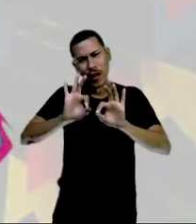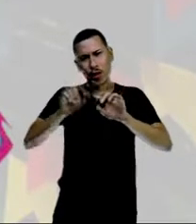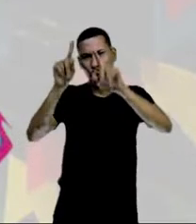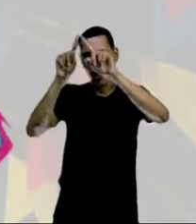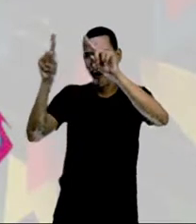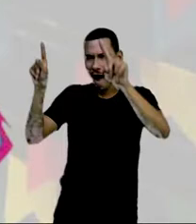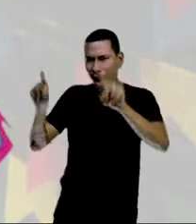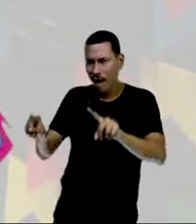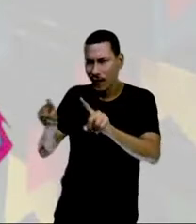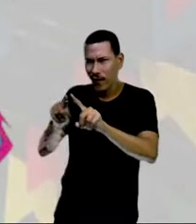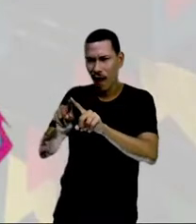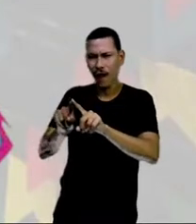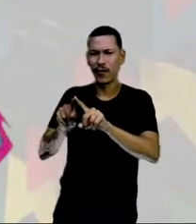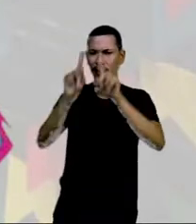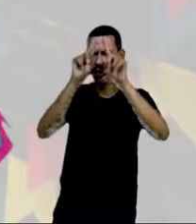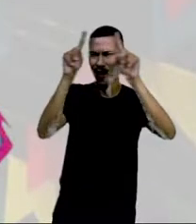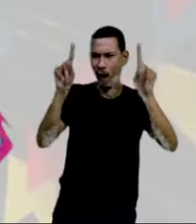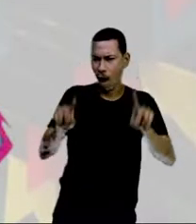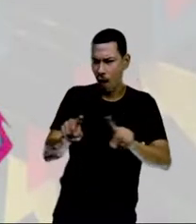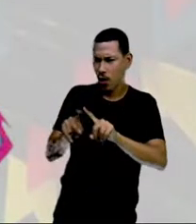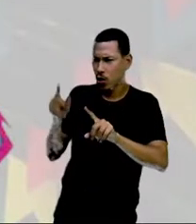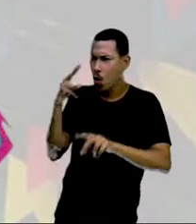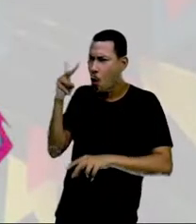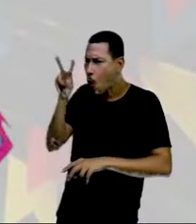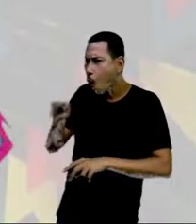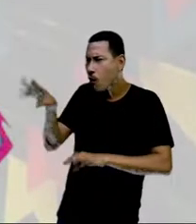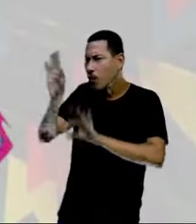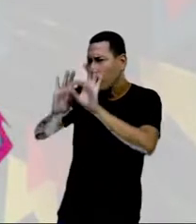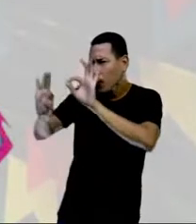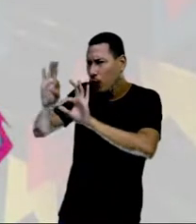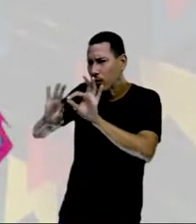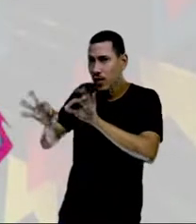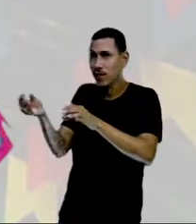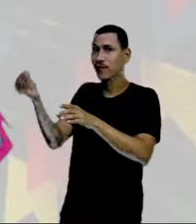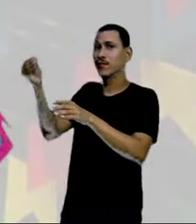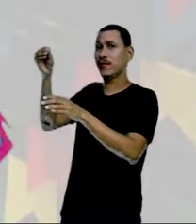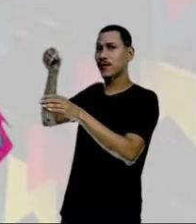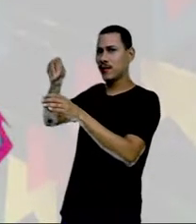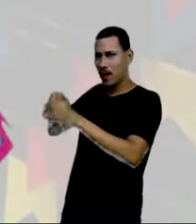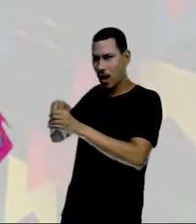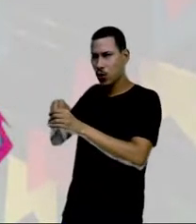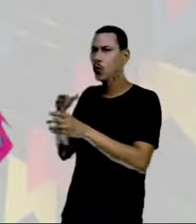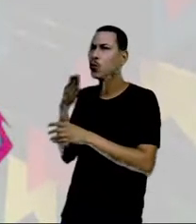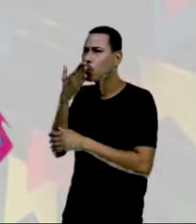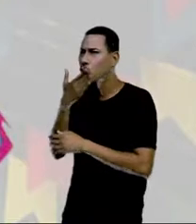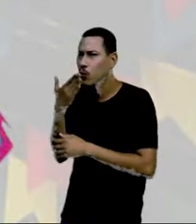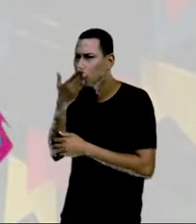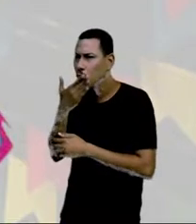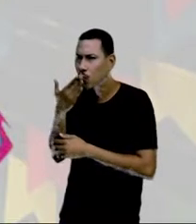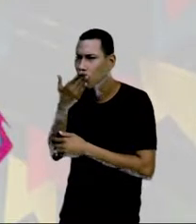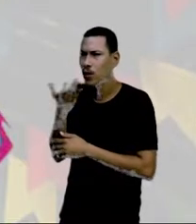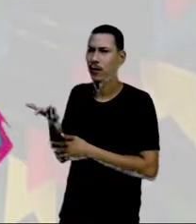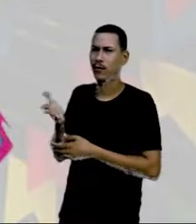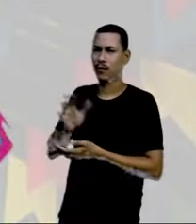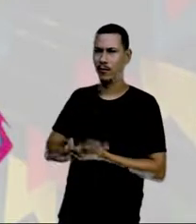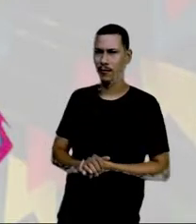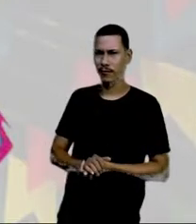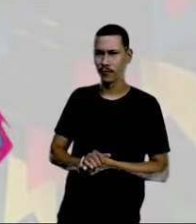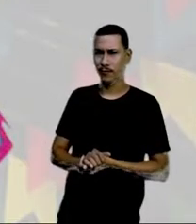caixinha aqui, muito caprichada, em que ela quer botar dentro docinhos, um